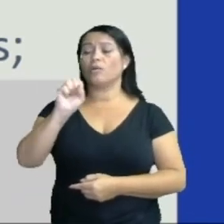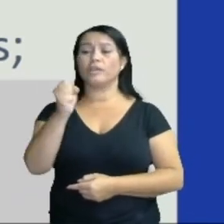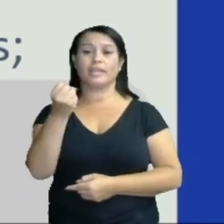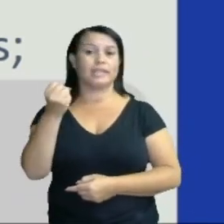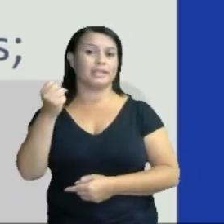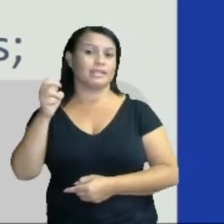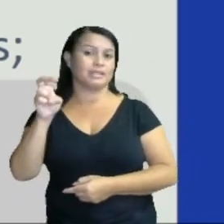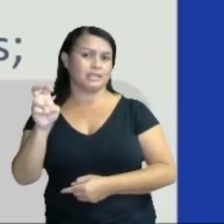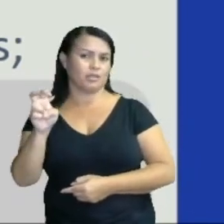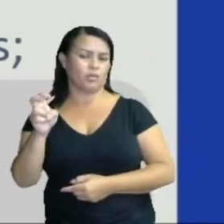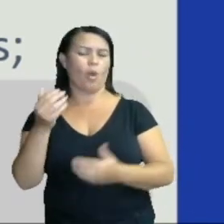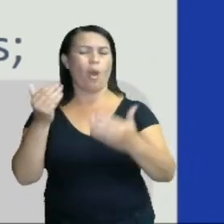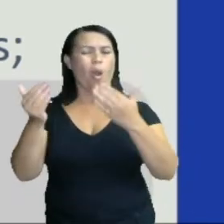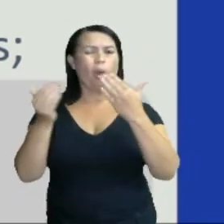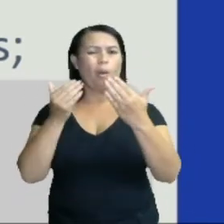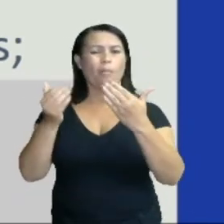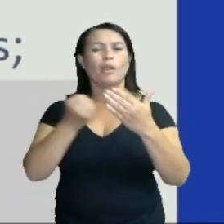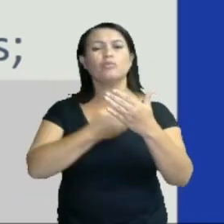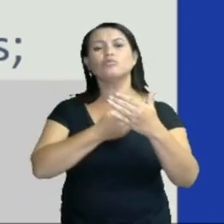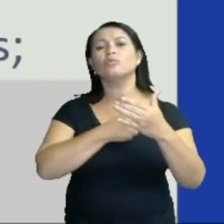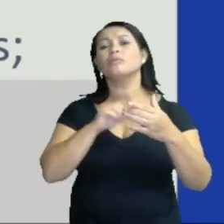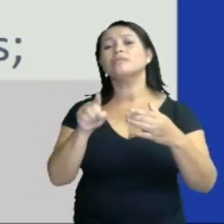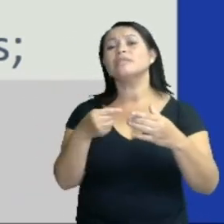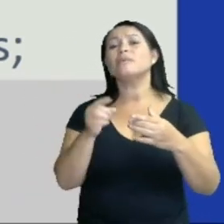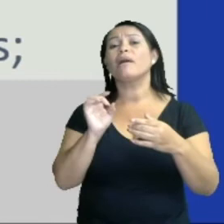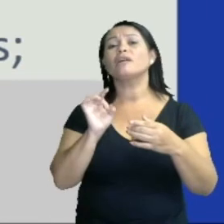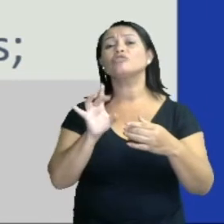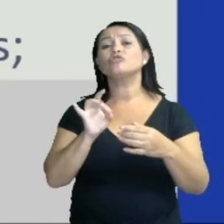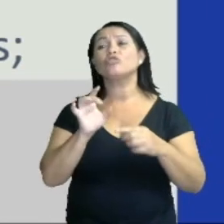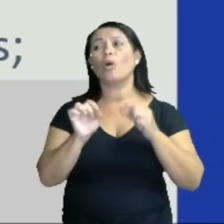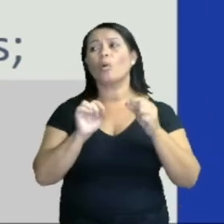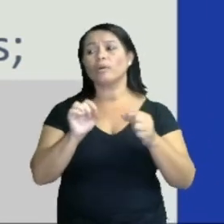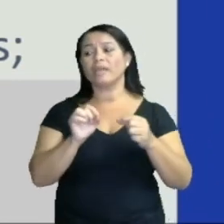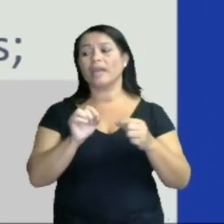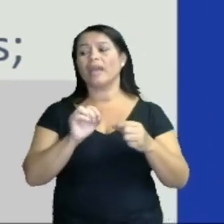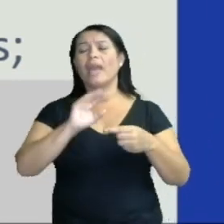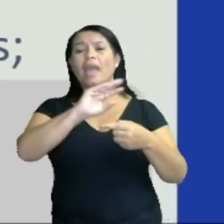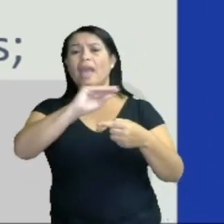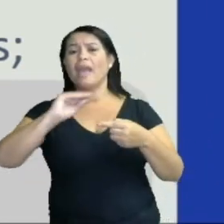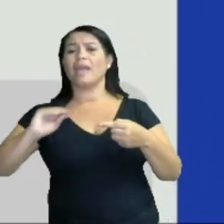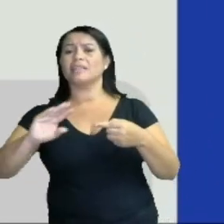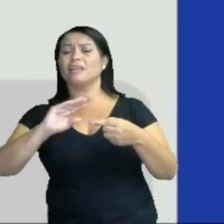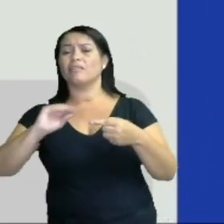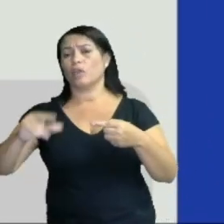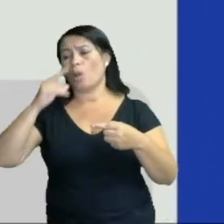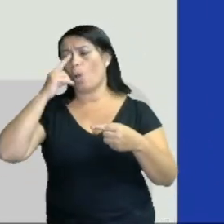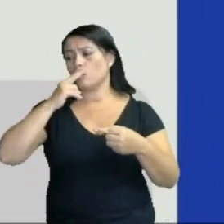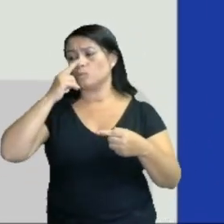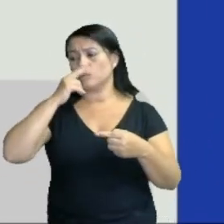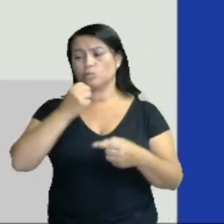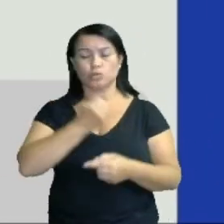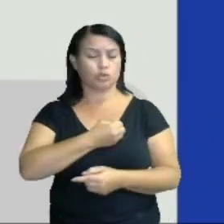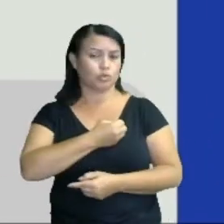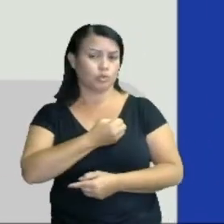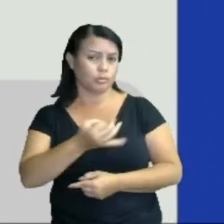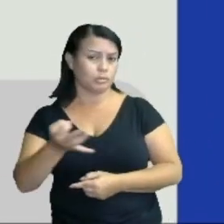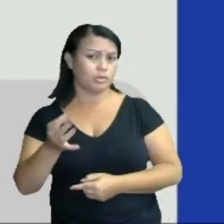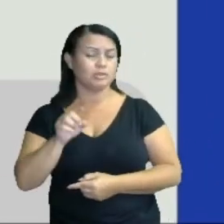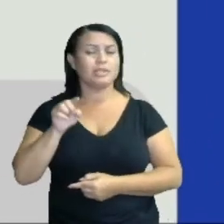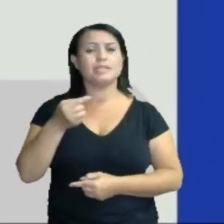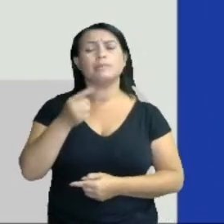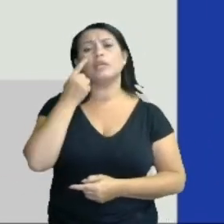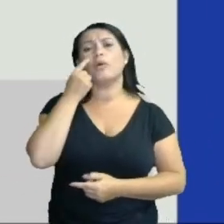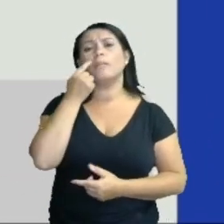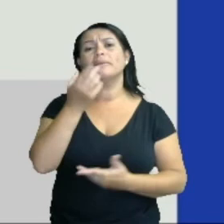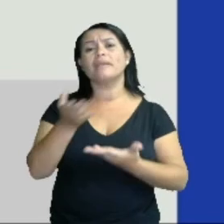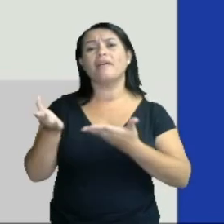0,0985? Para comparar números decimais, basta reescrever com o mesmo número de casas decimais. Então, aqui nós temos o